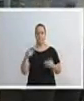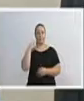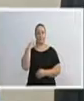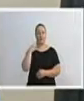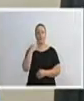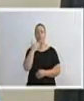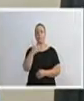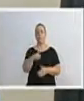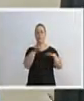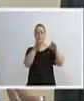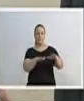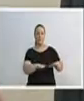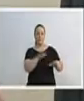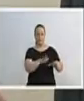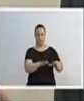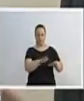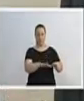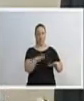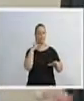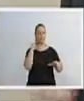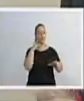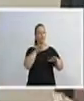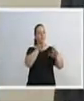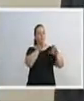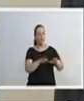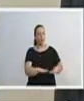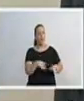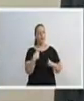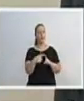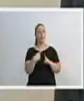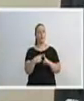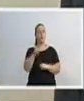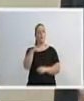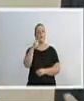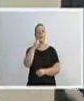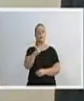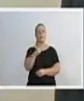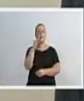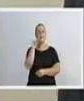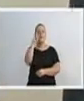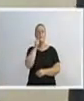permanência dos vereadores para alguns esclarecimentos em relação às 2 últimas sessões.